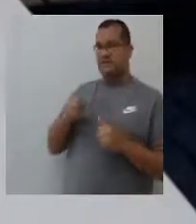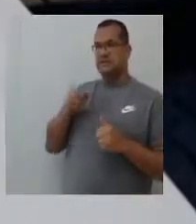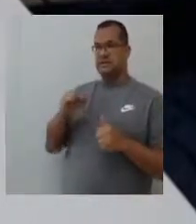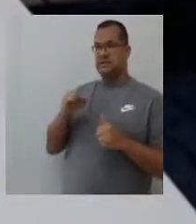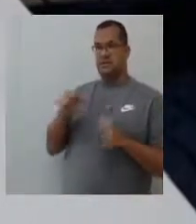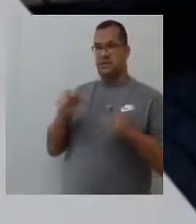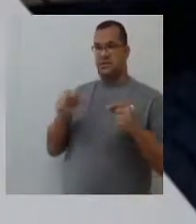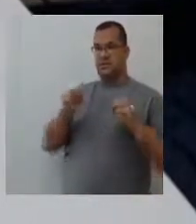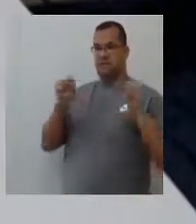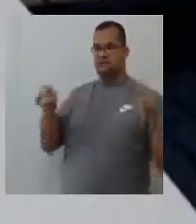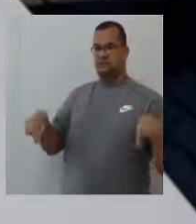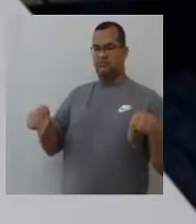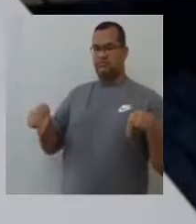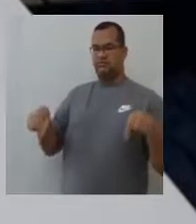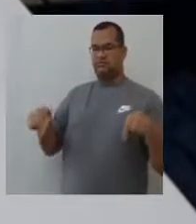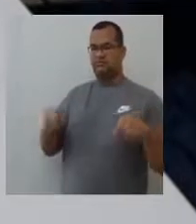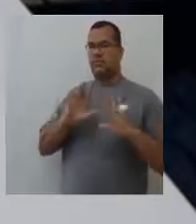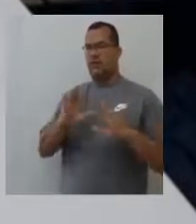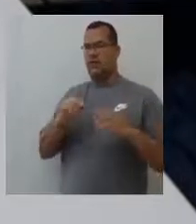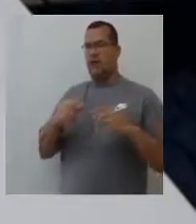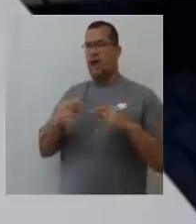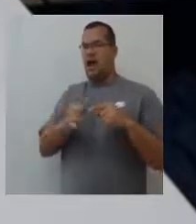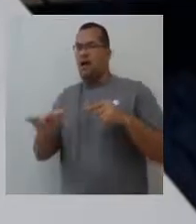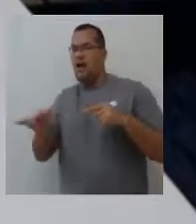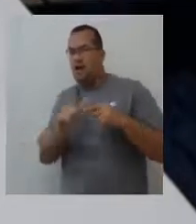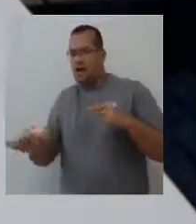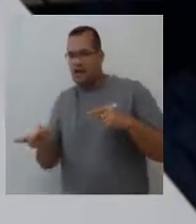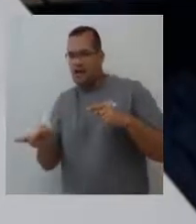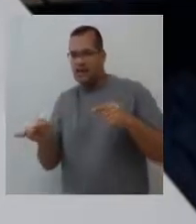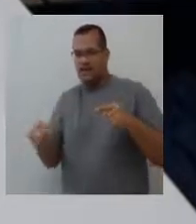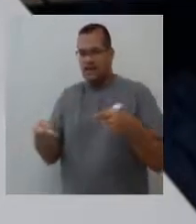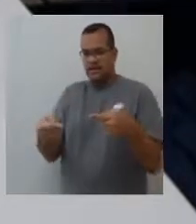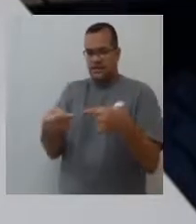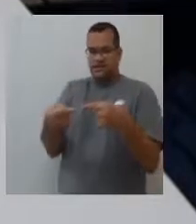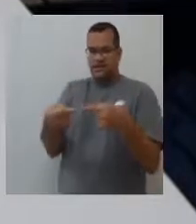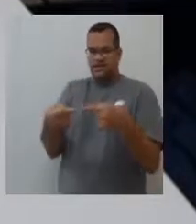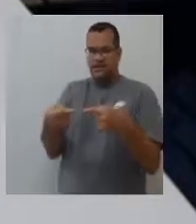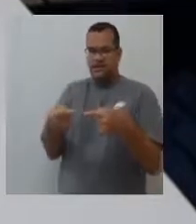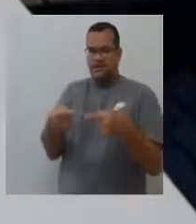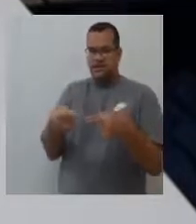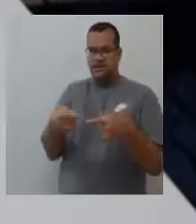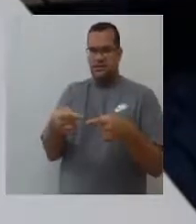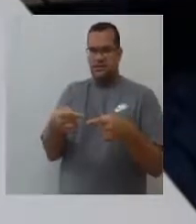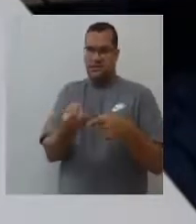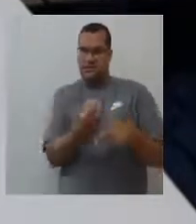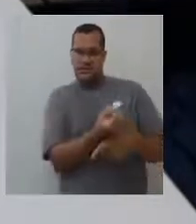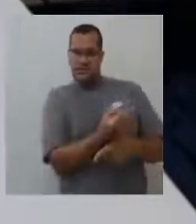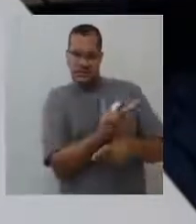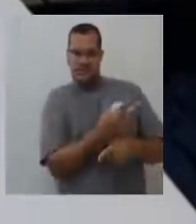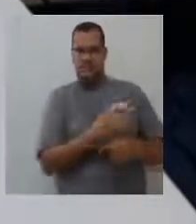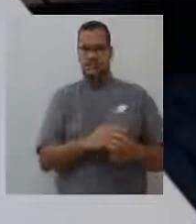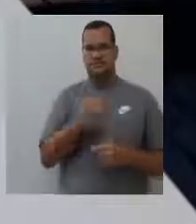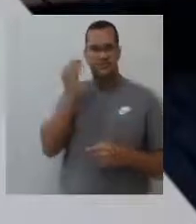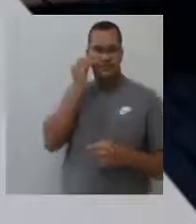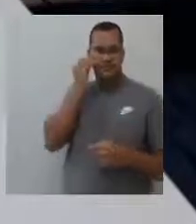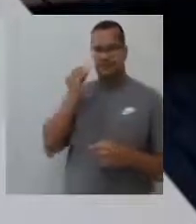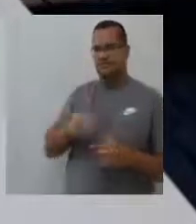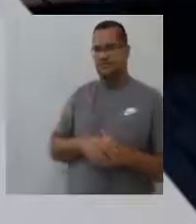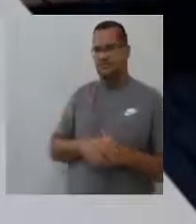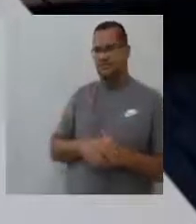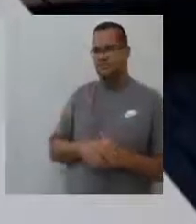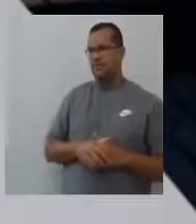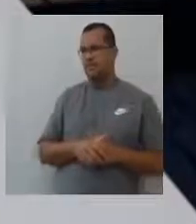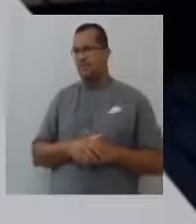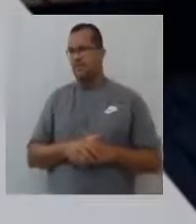dois fios, a corrente vai ser fechada e a lâmpada vai acender. Muito cuidado. Pessoal, cadê a música